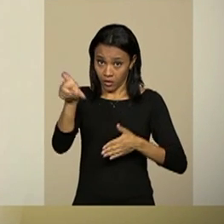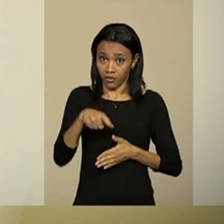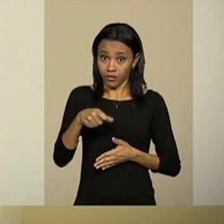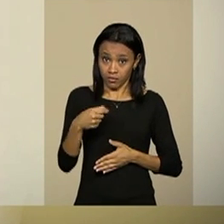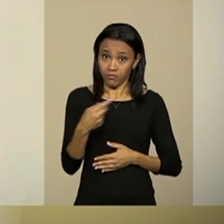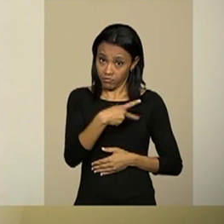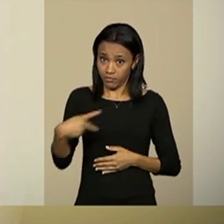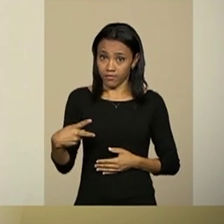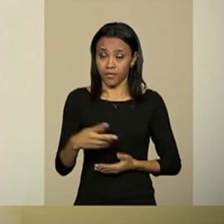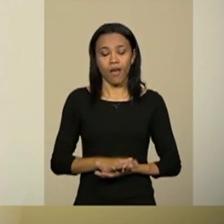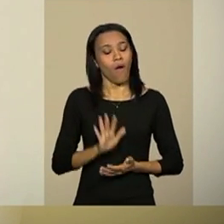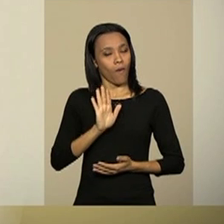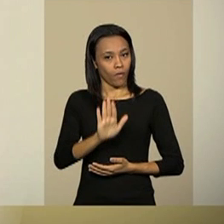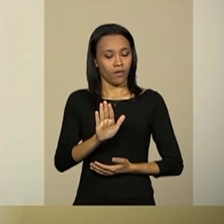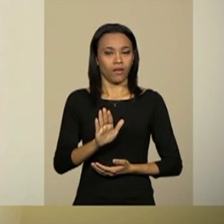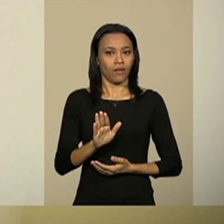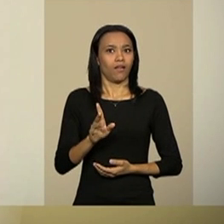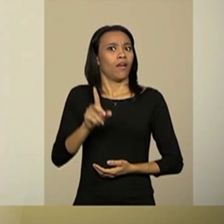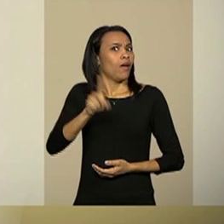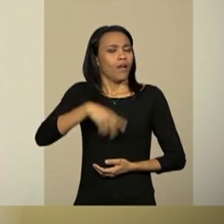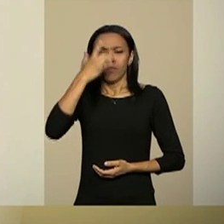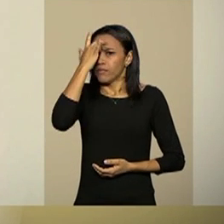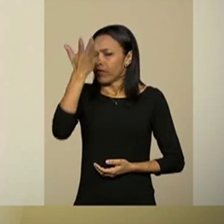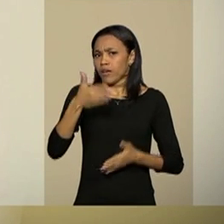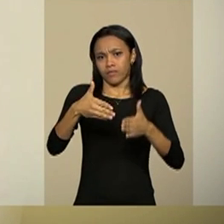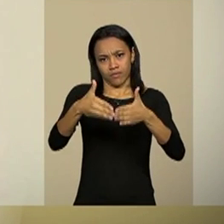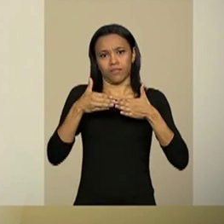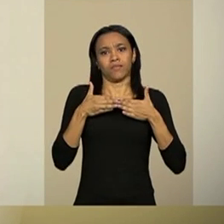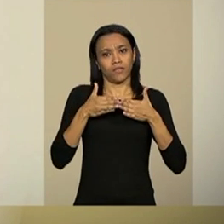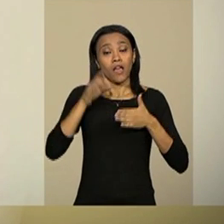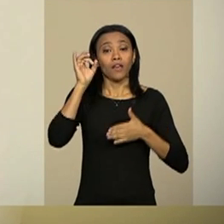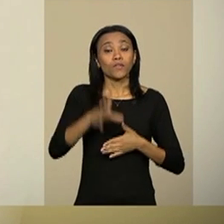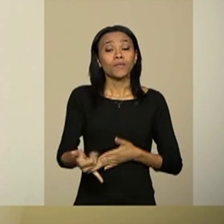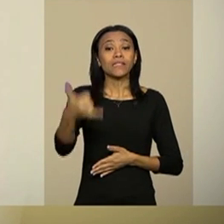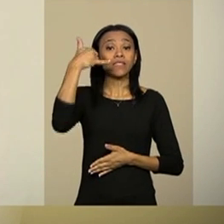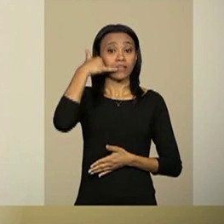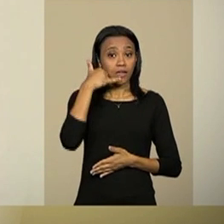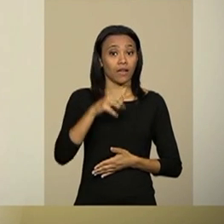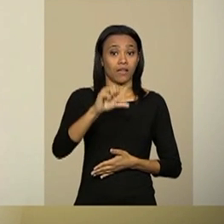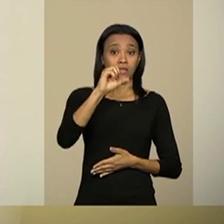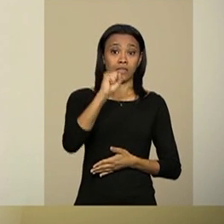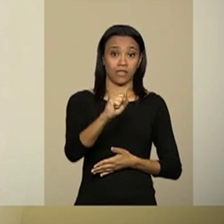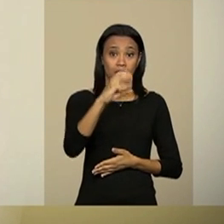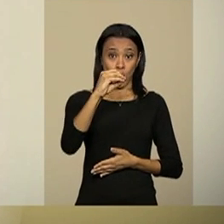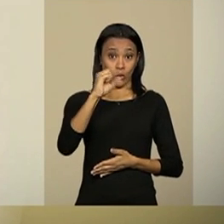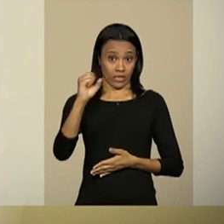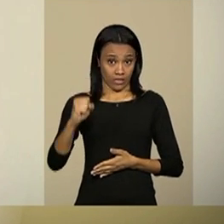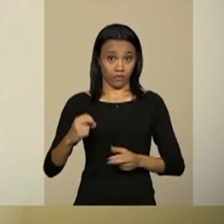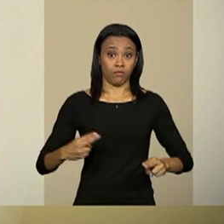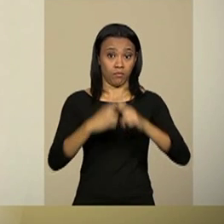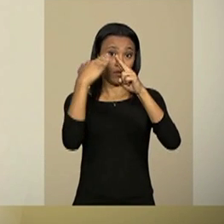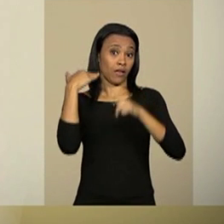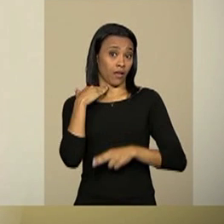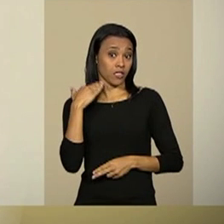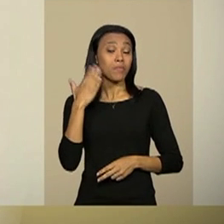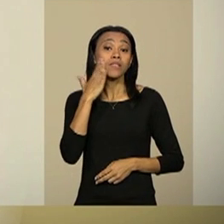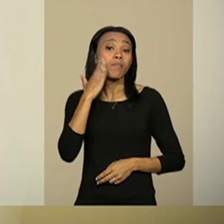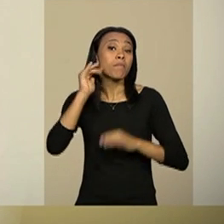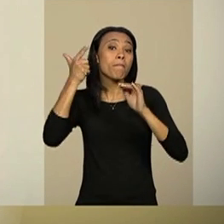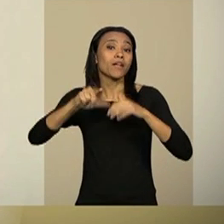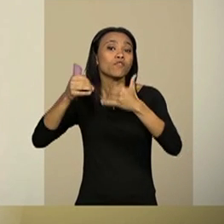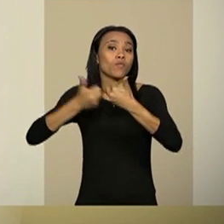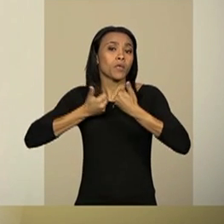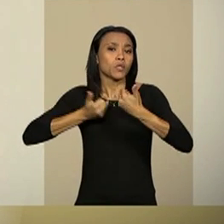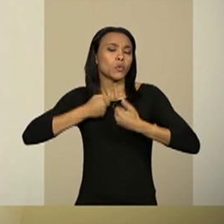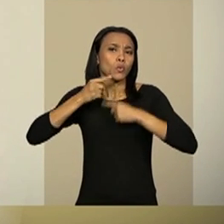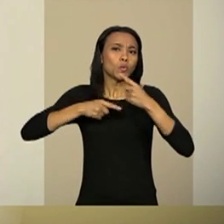melhor presidenta olha luciano é muito fácil é só ligar no 0800 da caixa para se informar e tirar